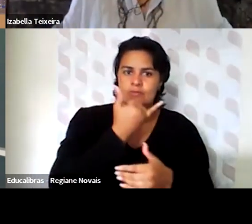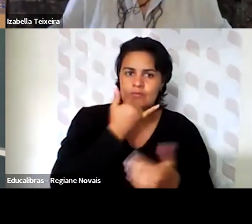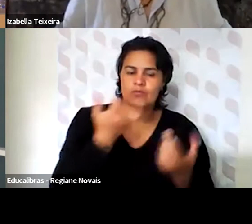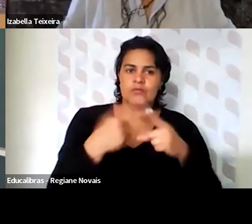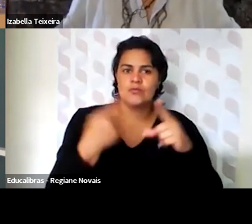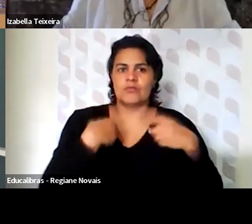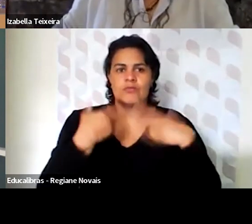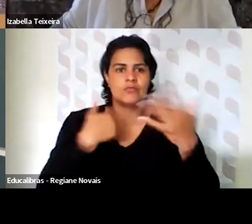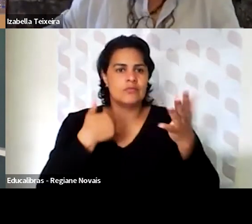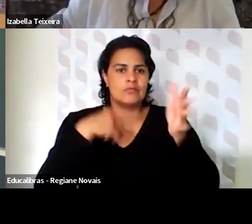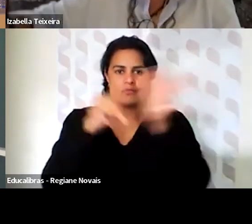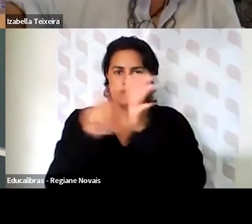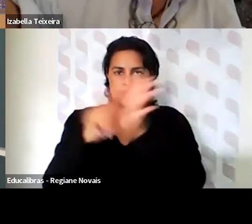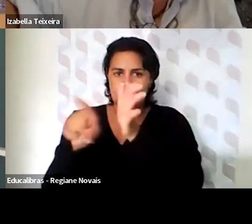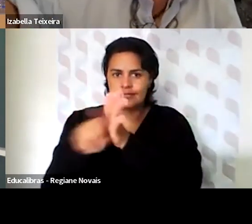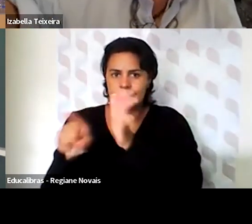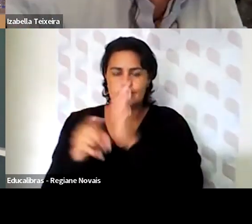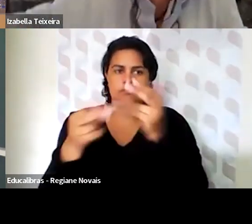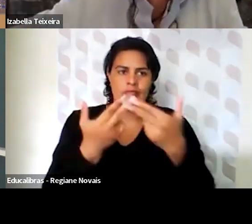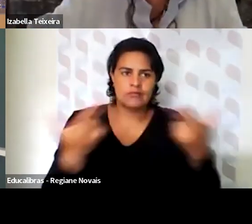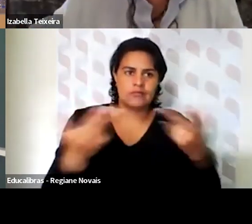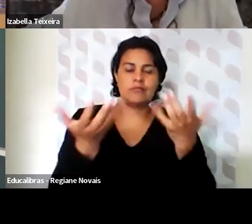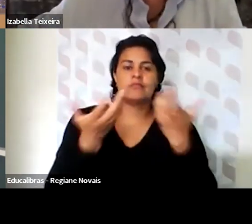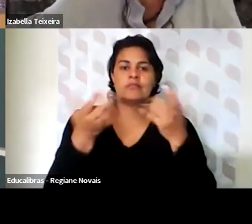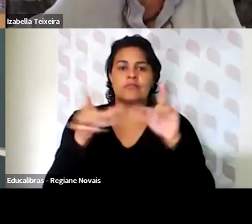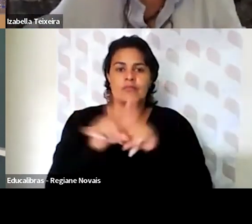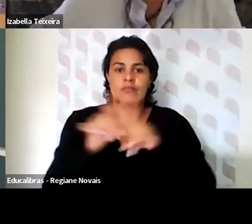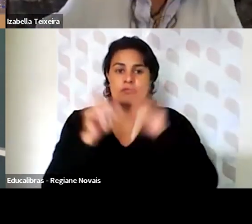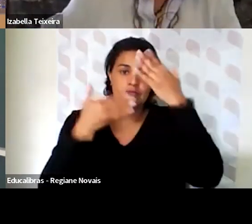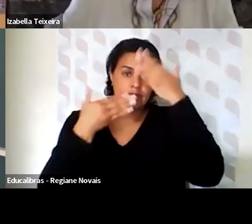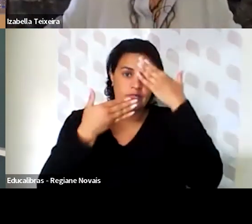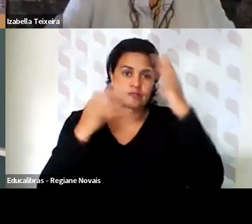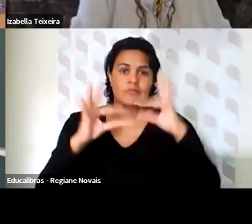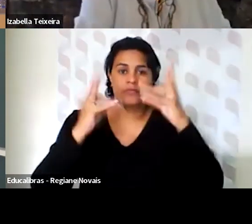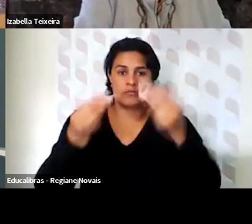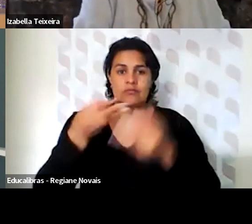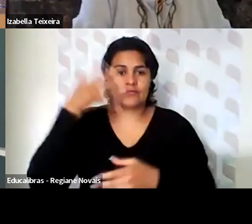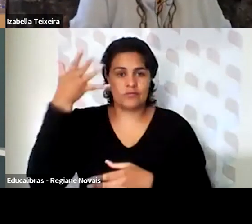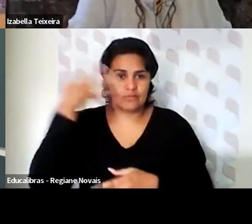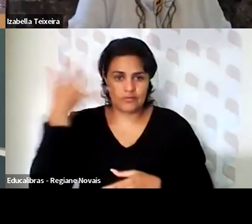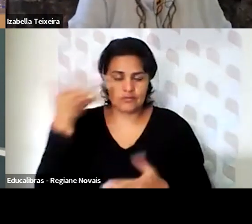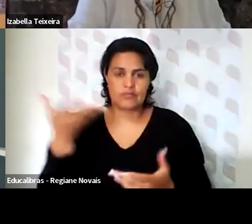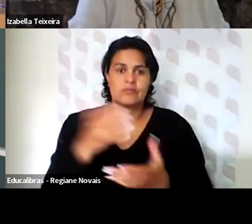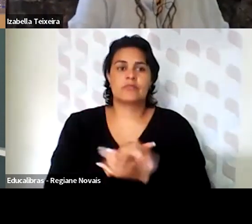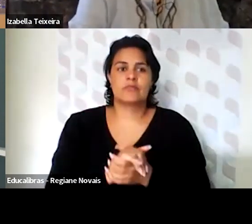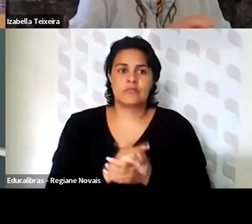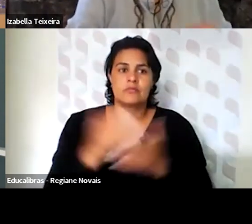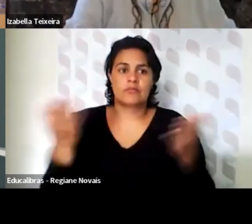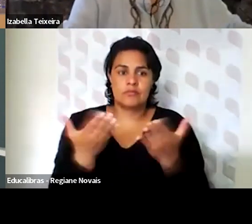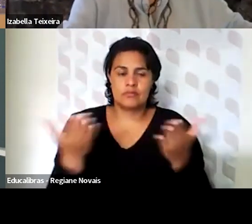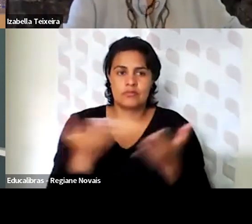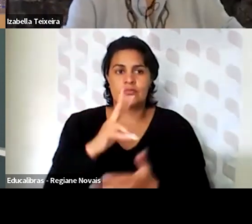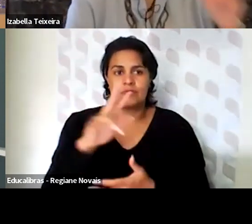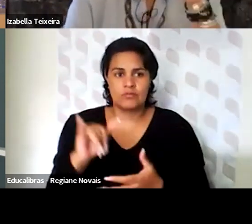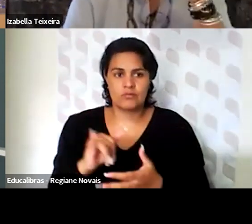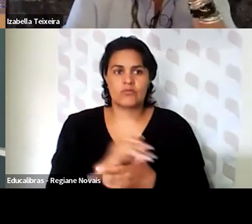têm. Queria agradecer também mais uma vez a todos os nossos palestrantes e agora a